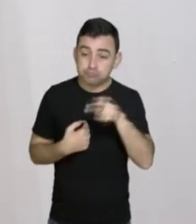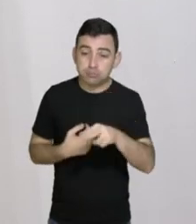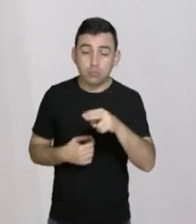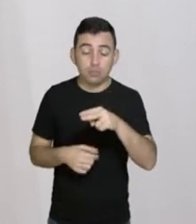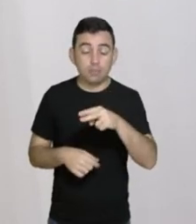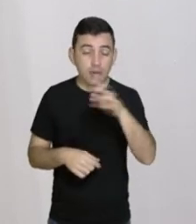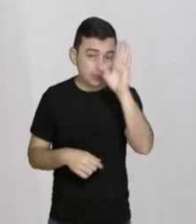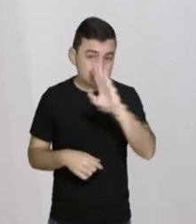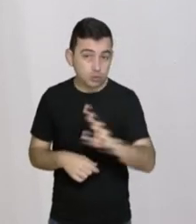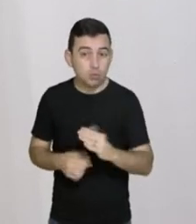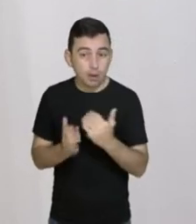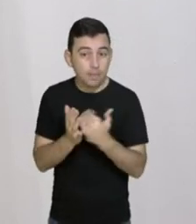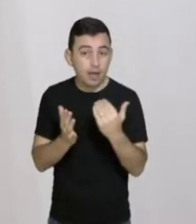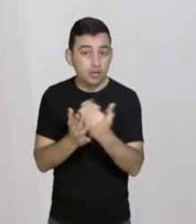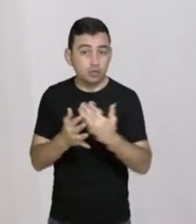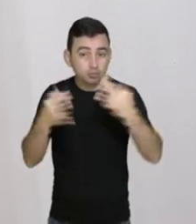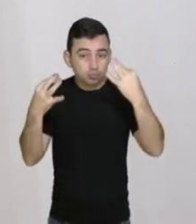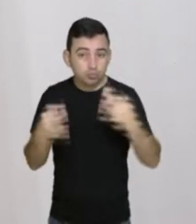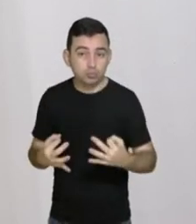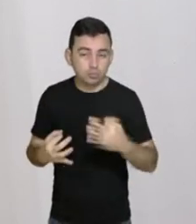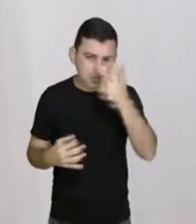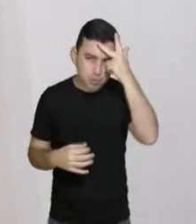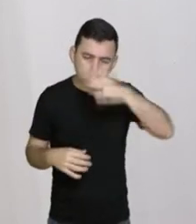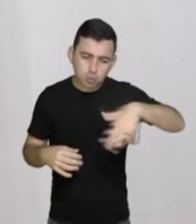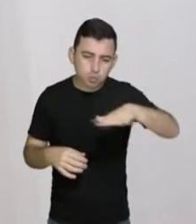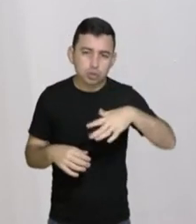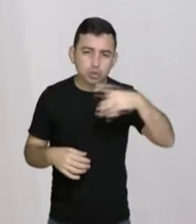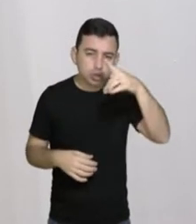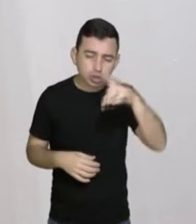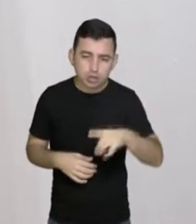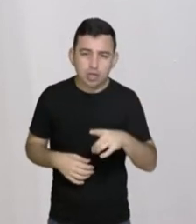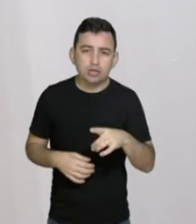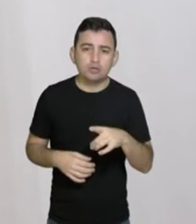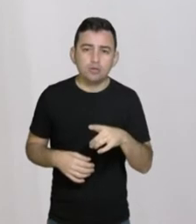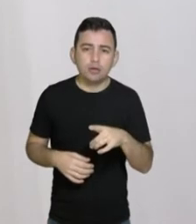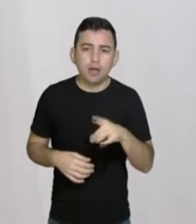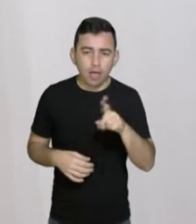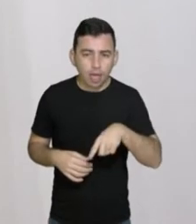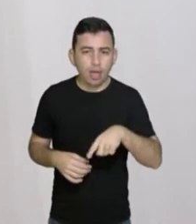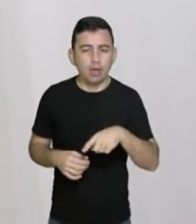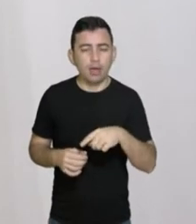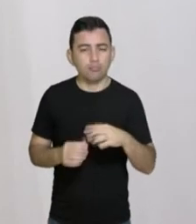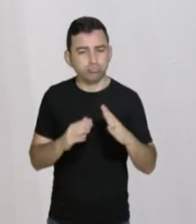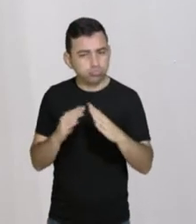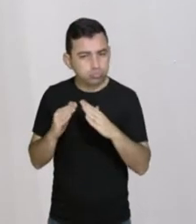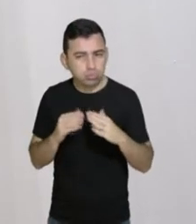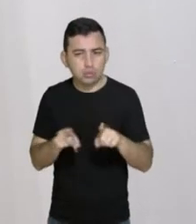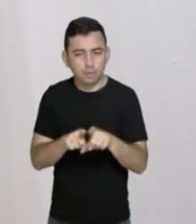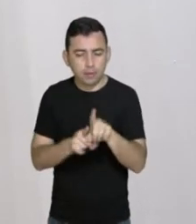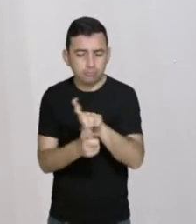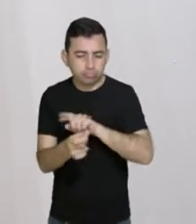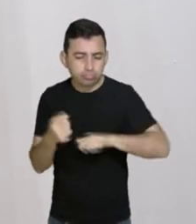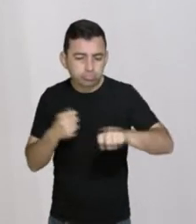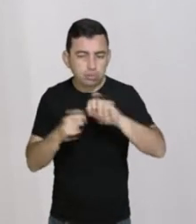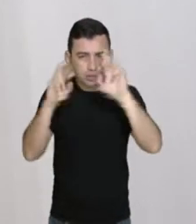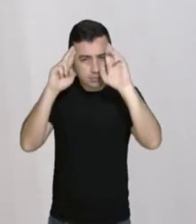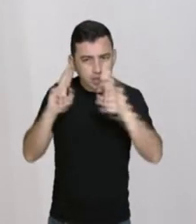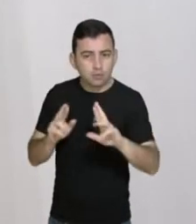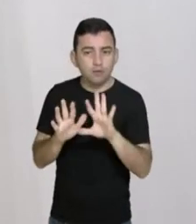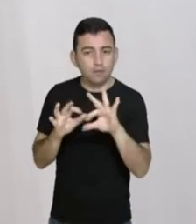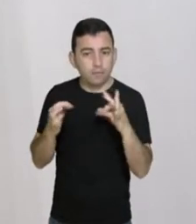justo, onde as pessoas têm o direito à propriedade, ao livre comércio e o respeito à família. E aqui